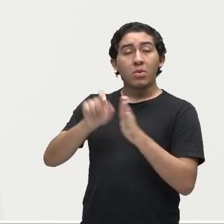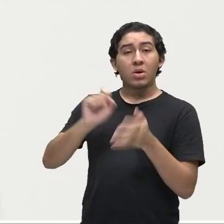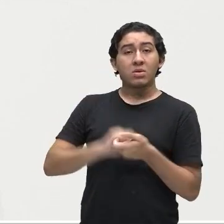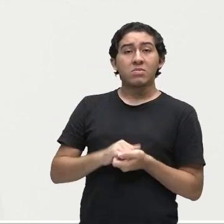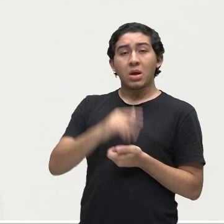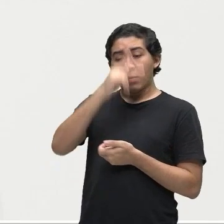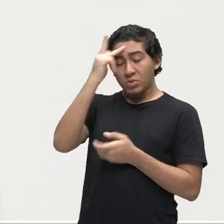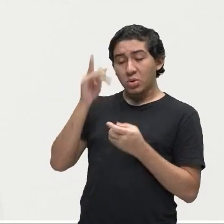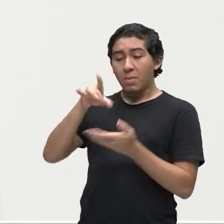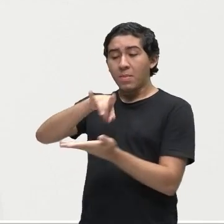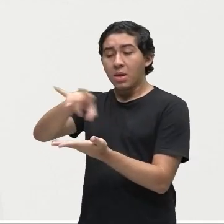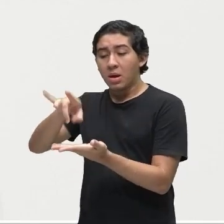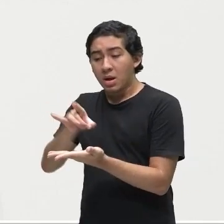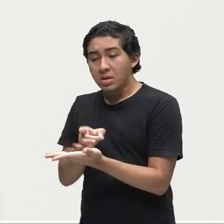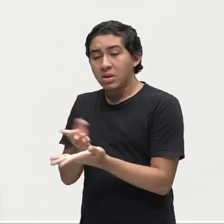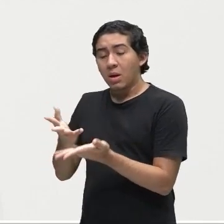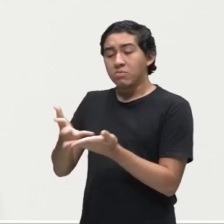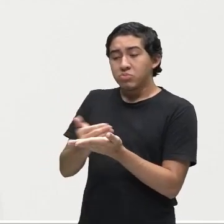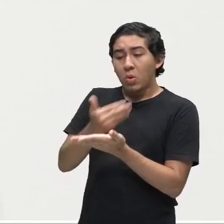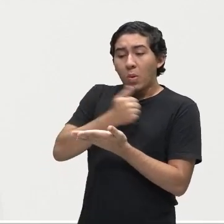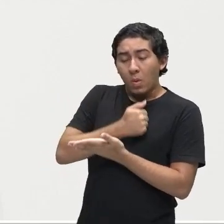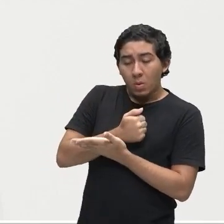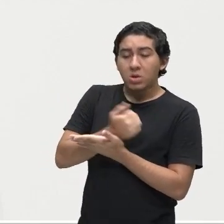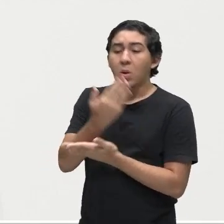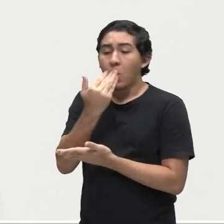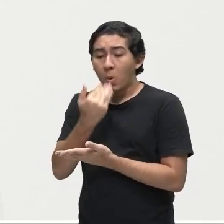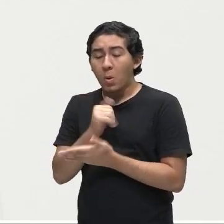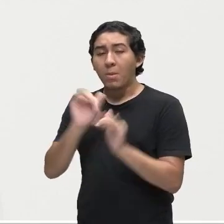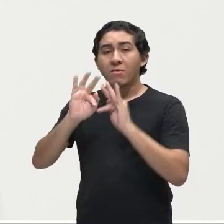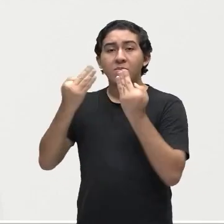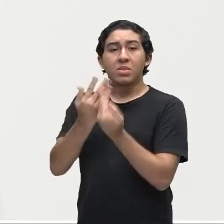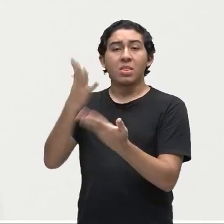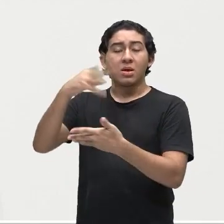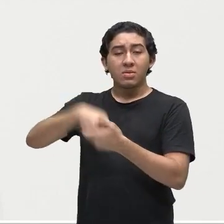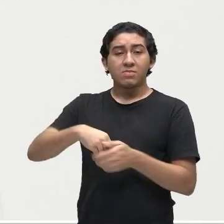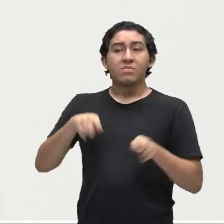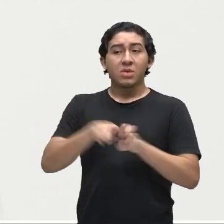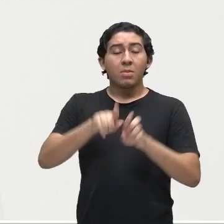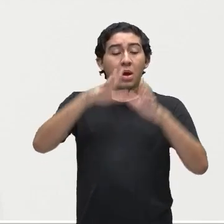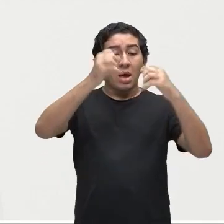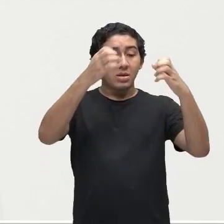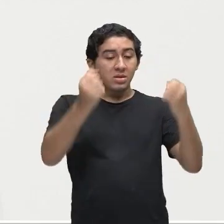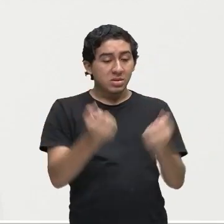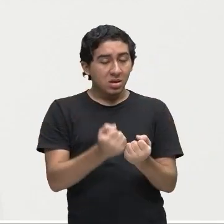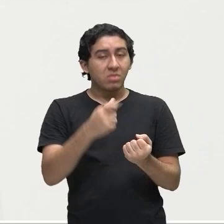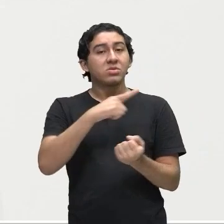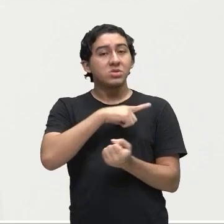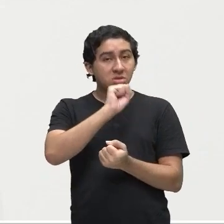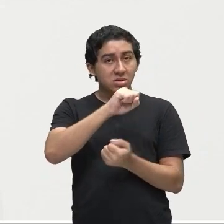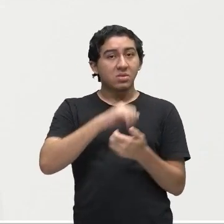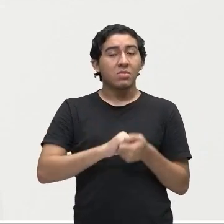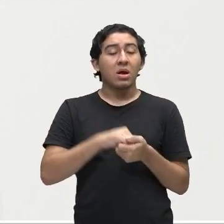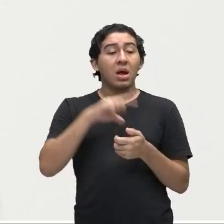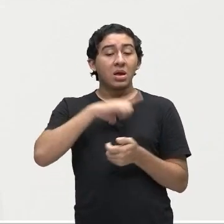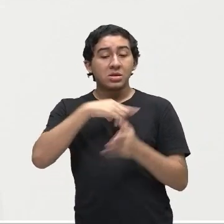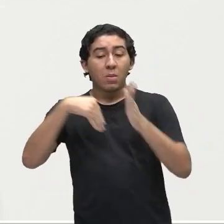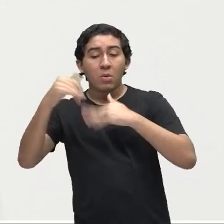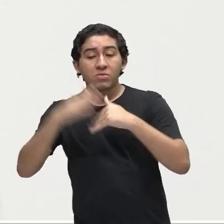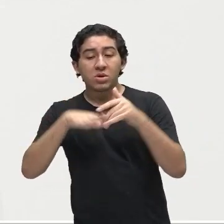o artesanato vai estar presente, e esse artesanato, esse artesão, era aquele que produzia aí